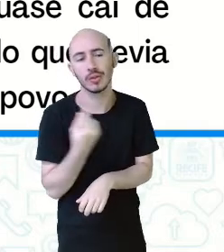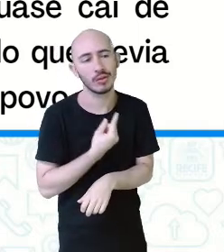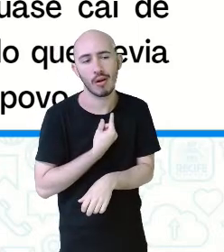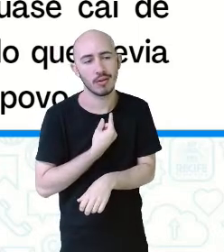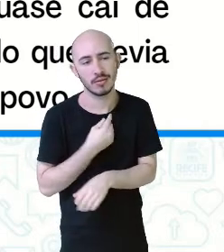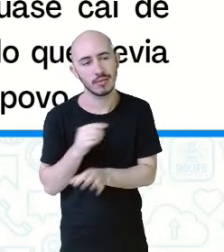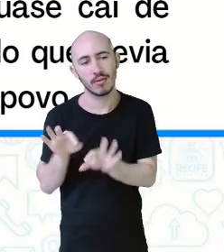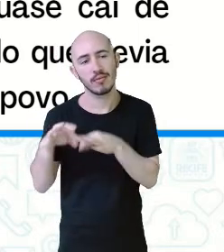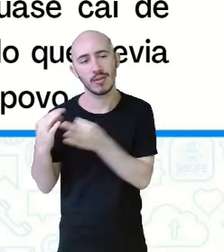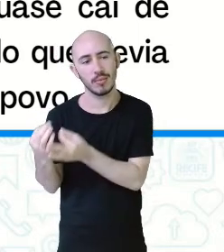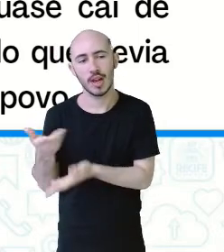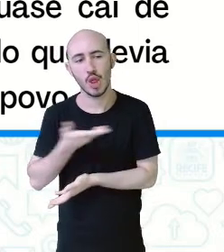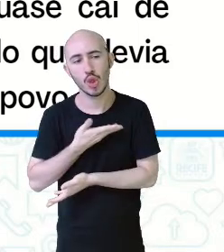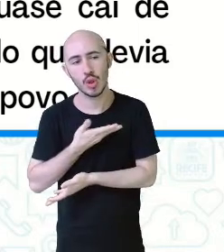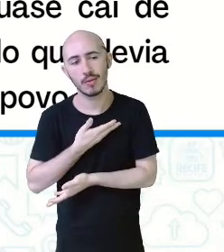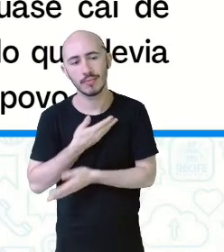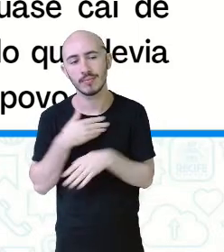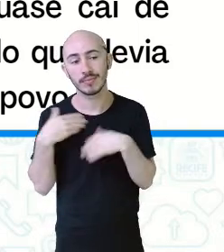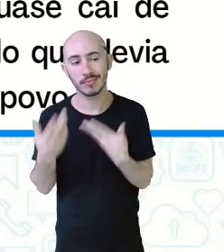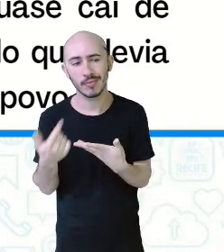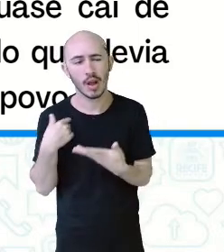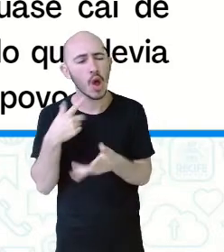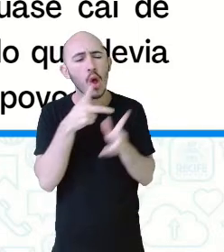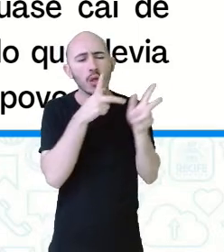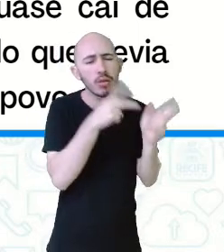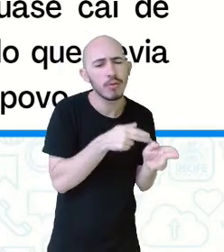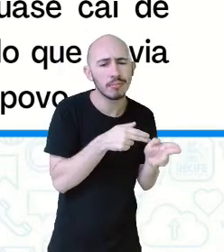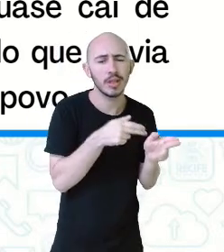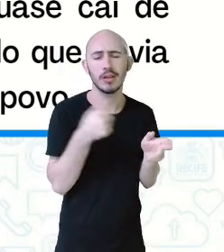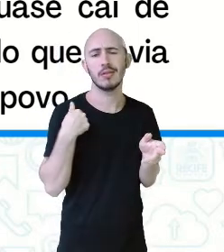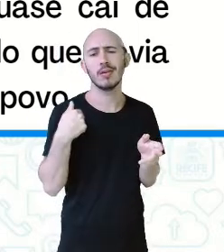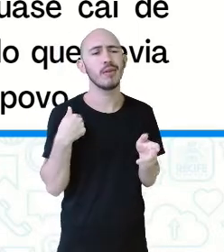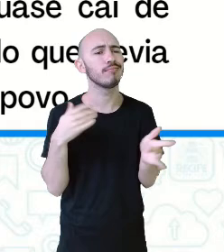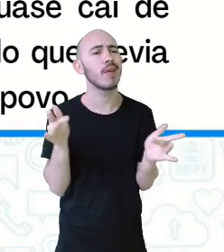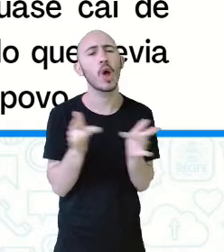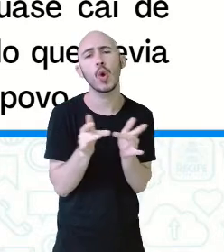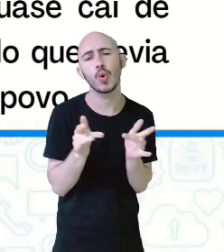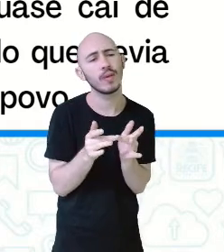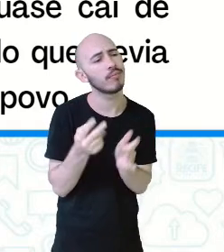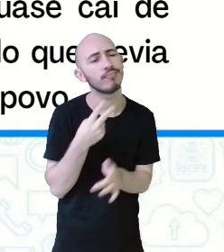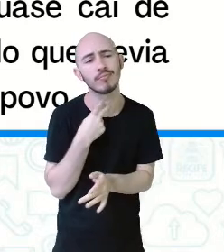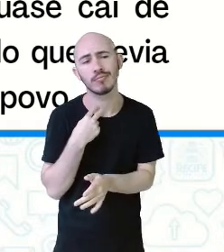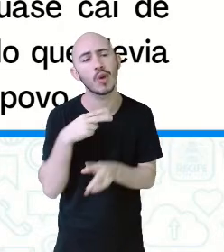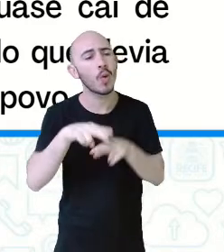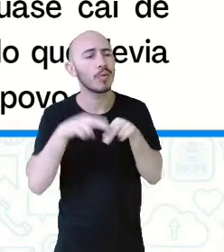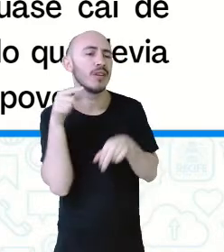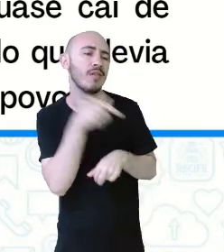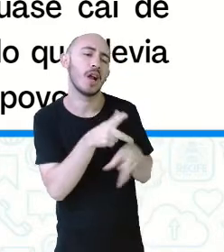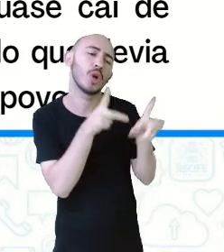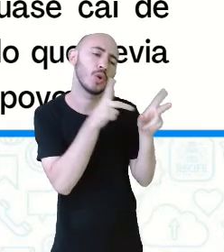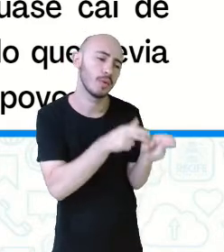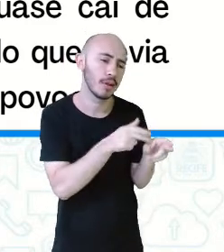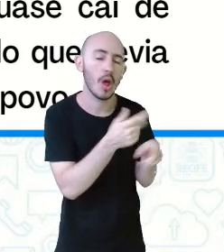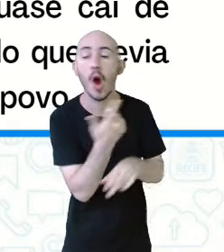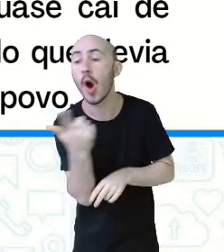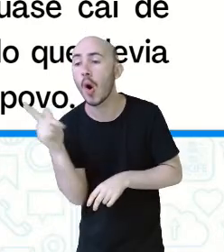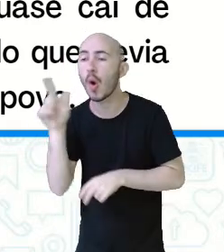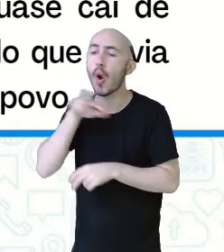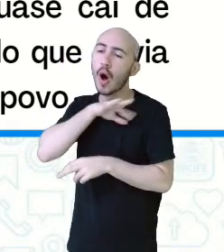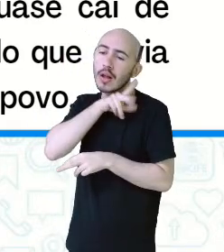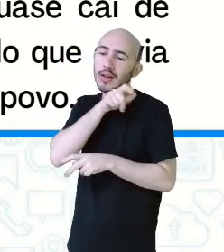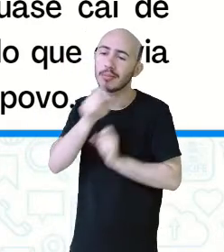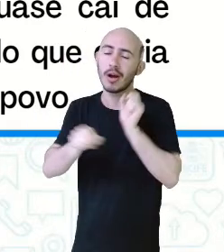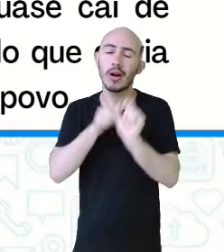E lamentei que estivesse a dormir, impedindo-me de cumprimentá-lo. O outro, ai, que ainda